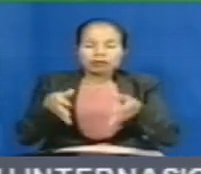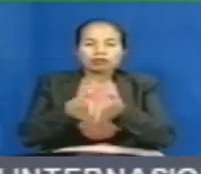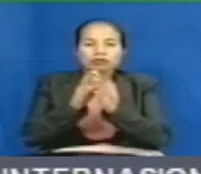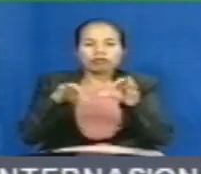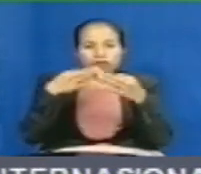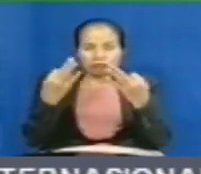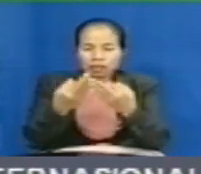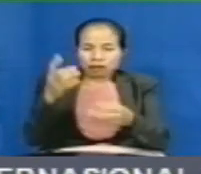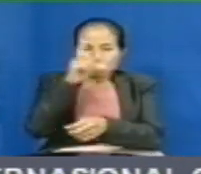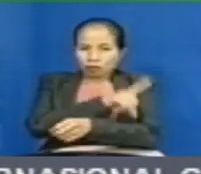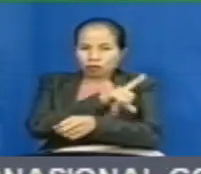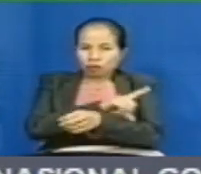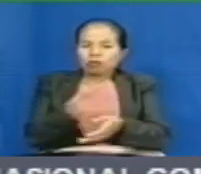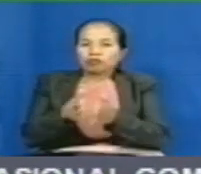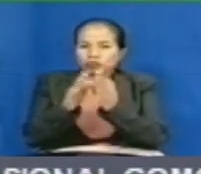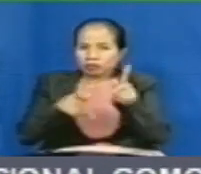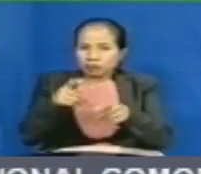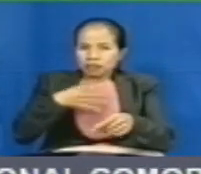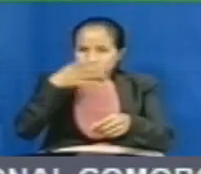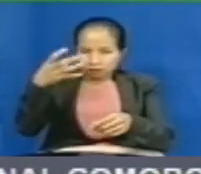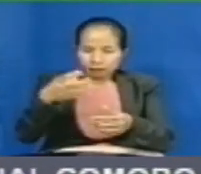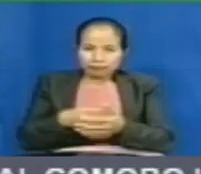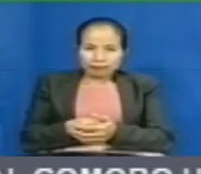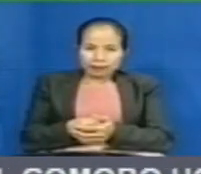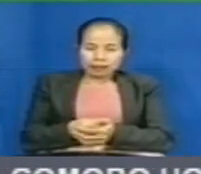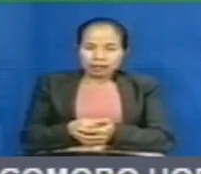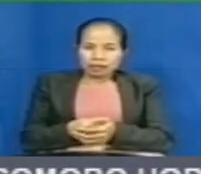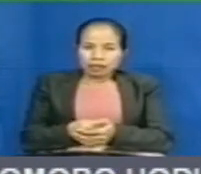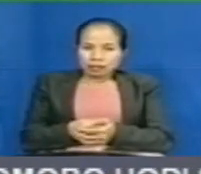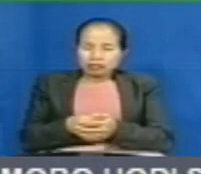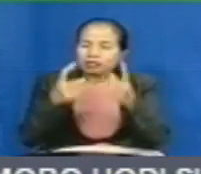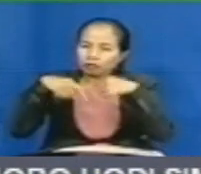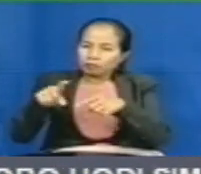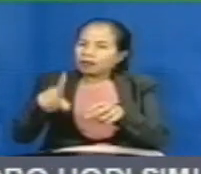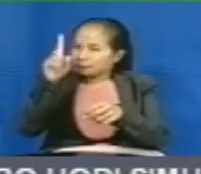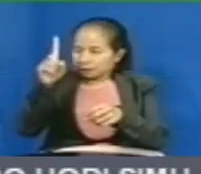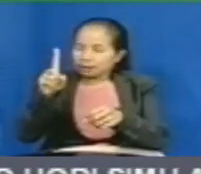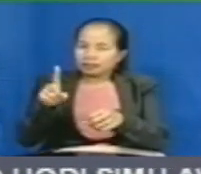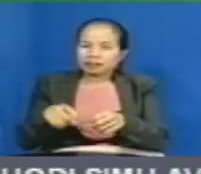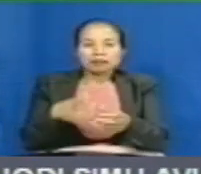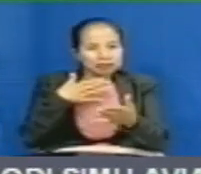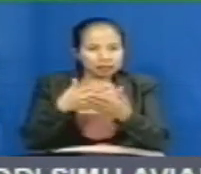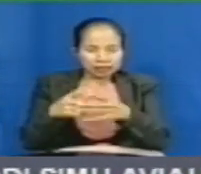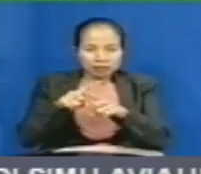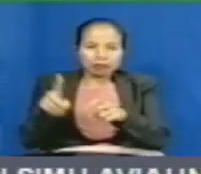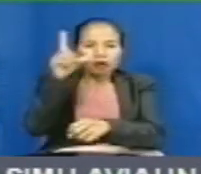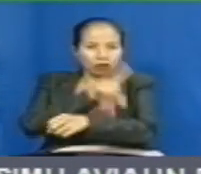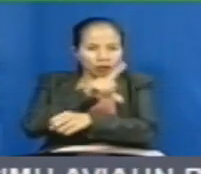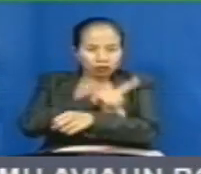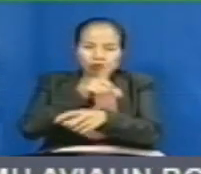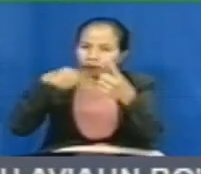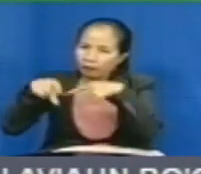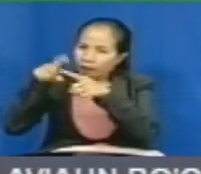ita lor lor ita bahe la deit. Ema liten saam la saita. Ita ba dala idan ema simu ita ho liman rua. Ain rua misa oba dala hatra la liman ema ten saam saita